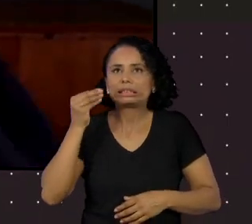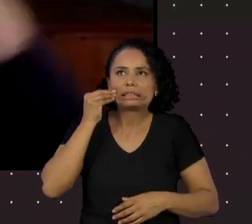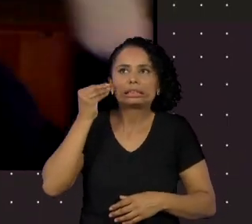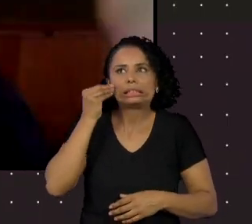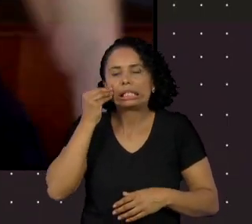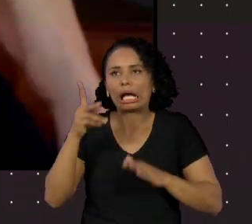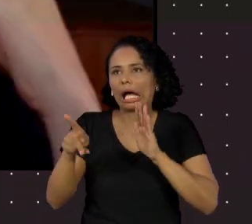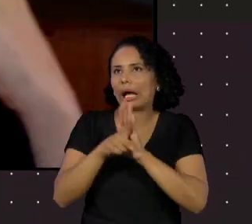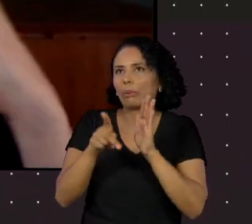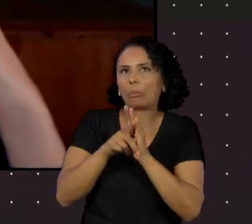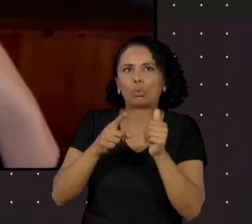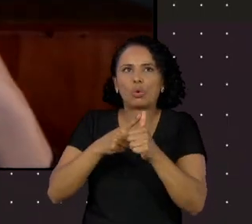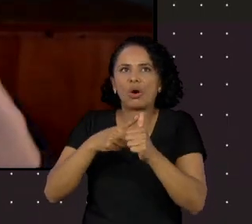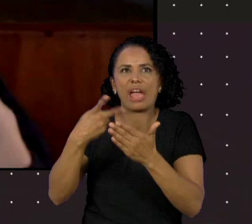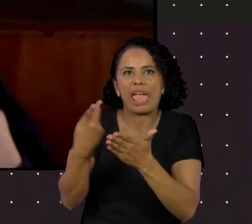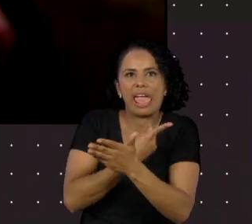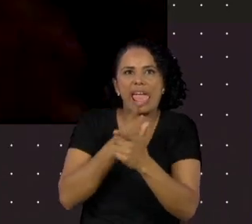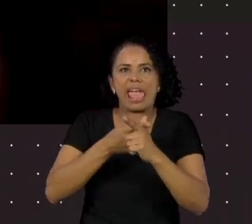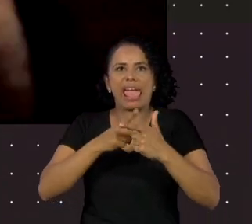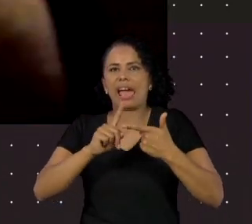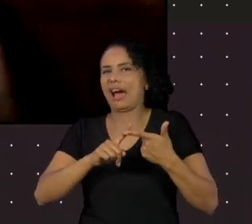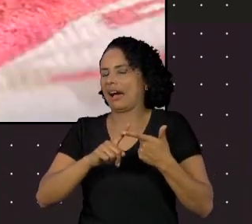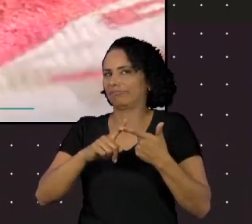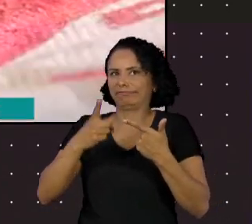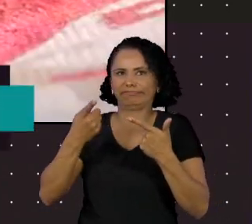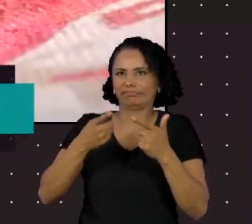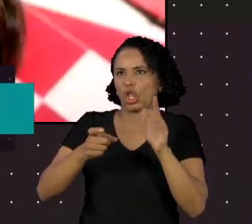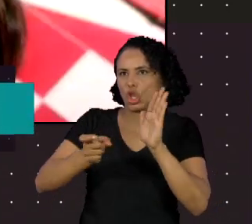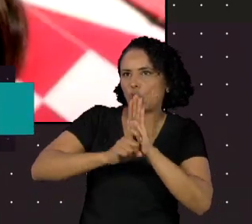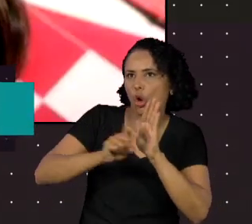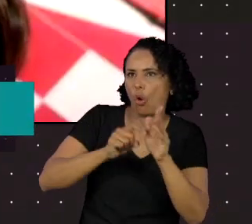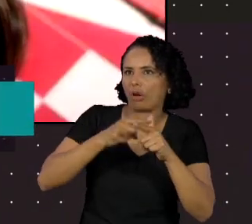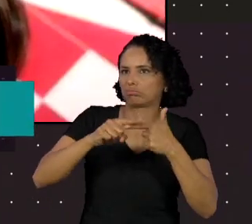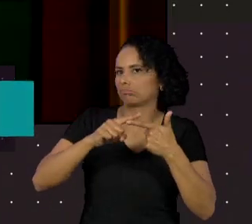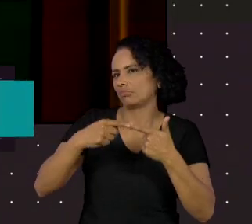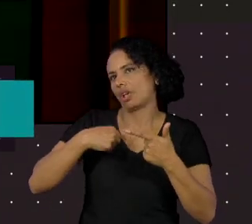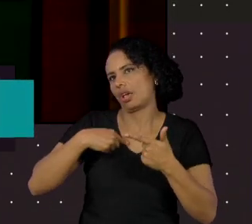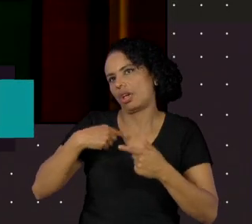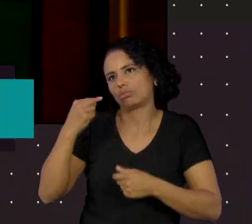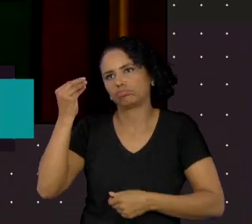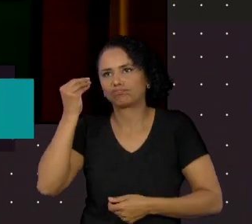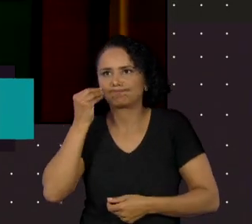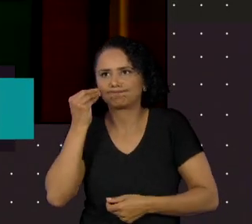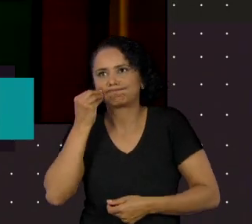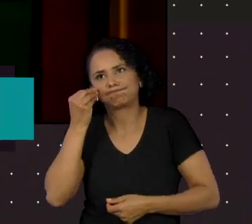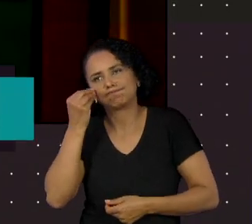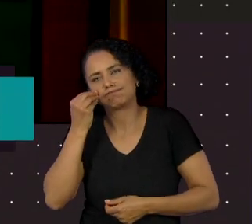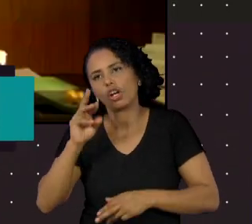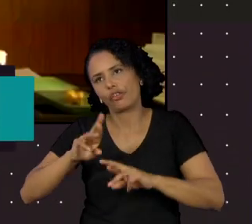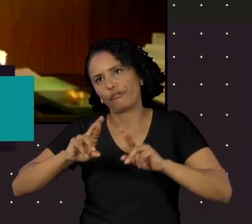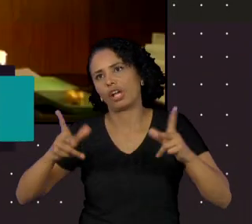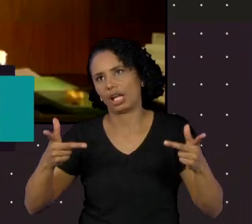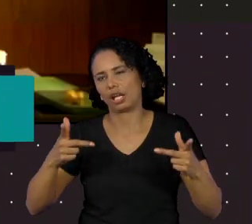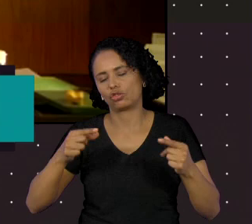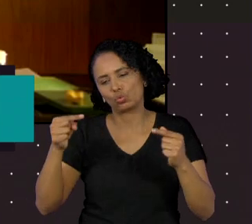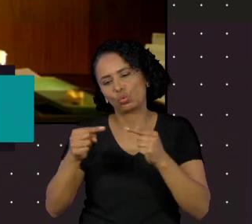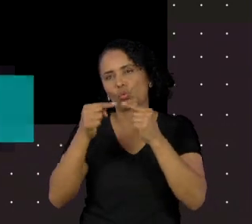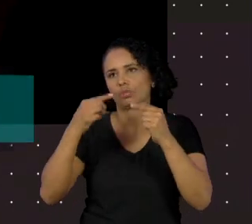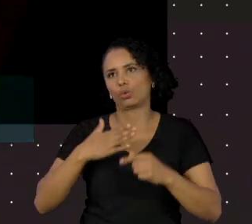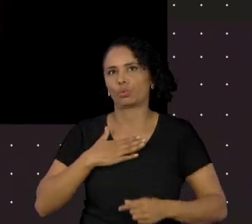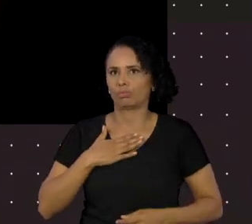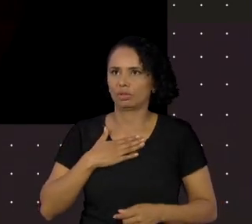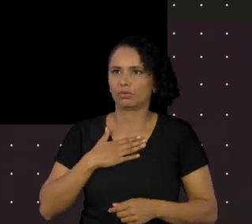da transgressão. Então a personagem da Dani foi isso, assim, e foi uma outra personagem também de muita identificação.